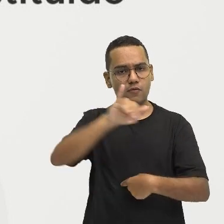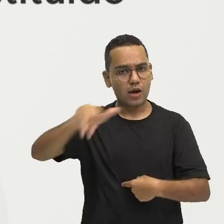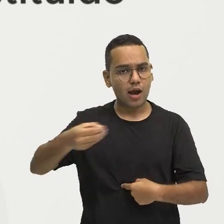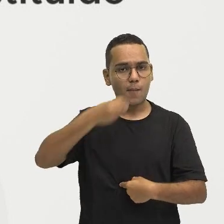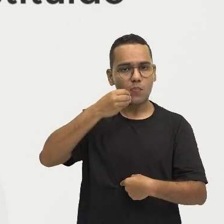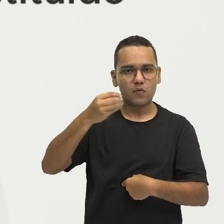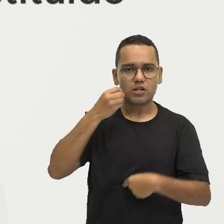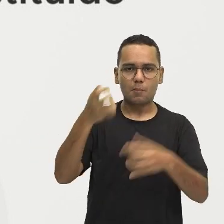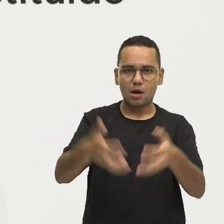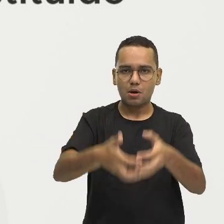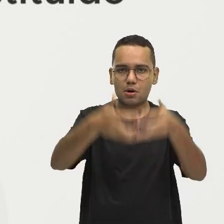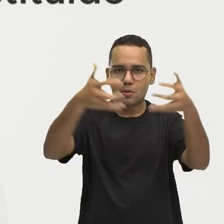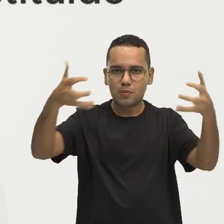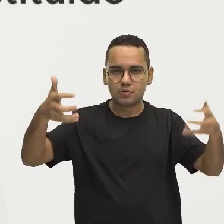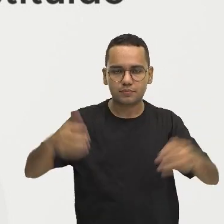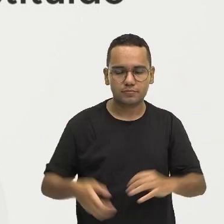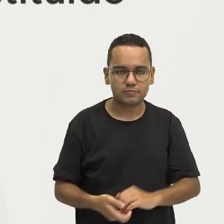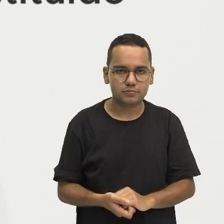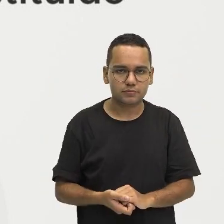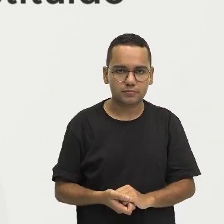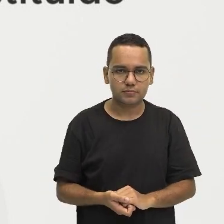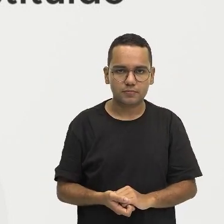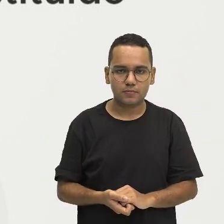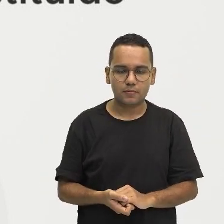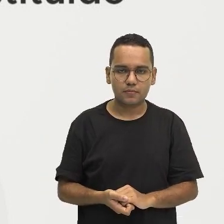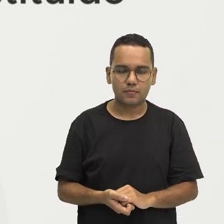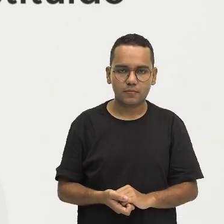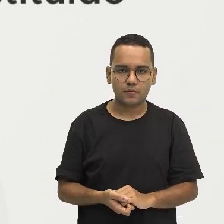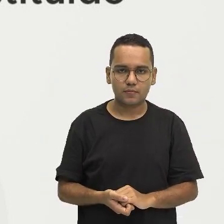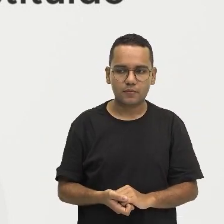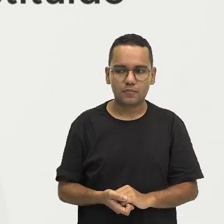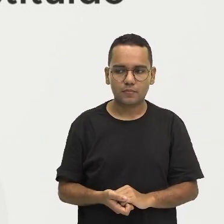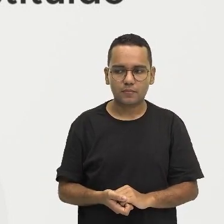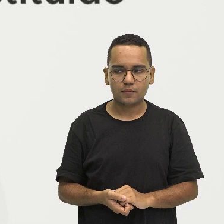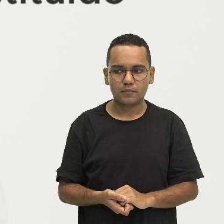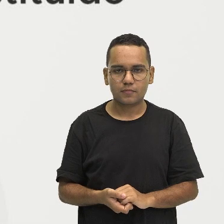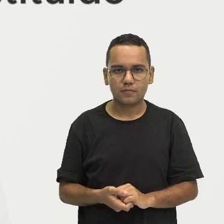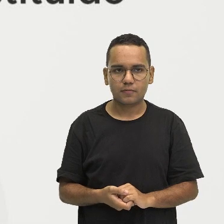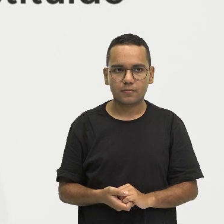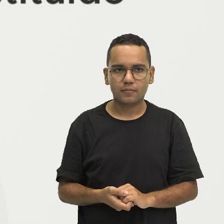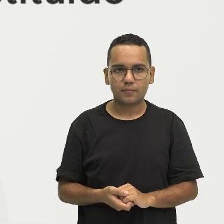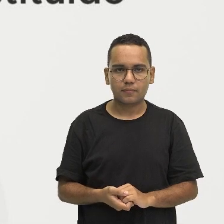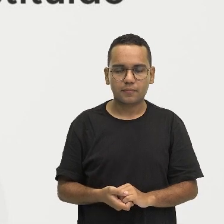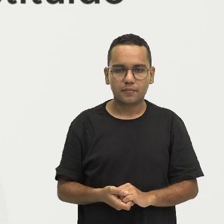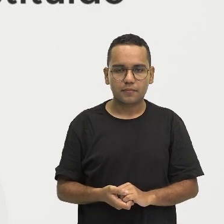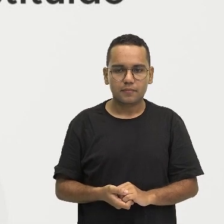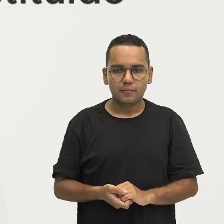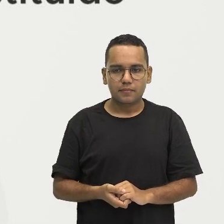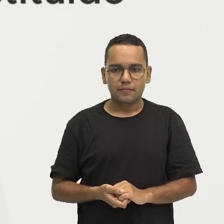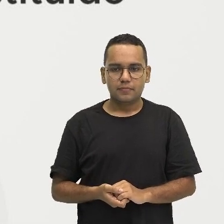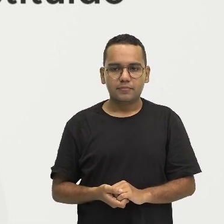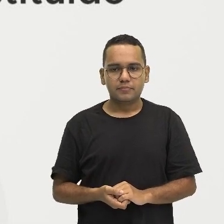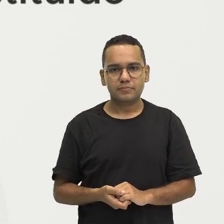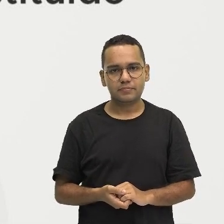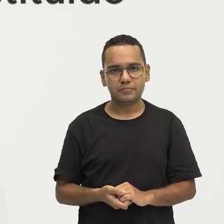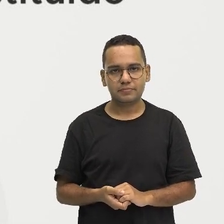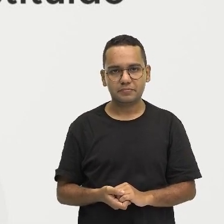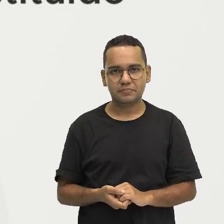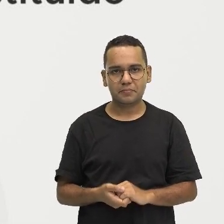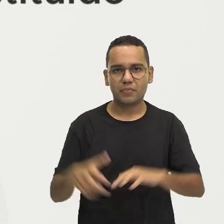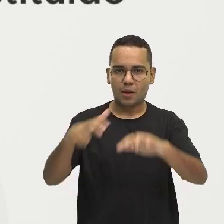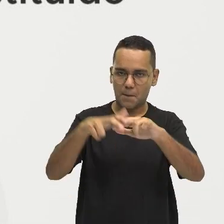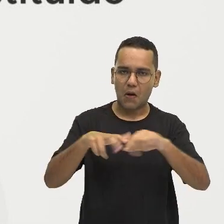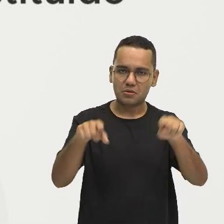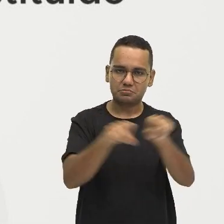ambiente, tá? E aí, por conta também dos seus relevos de planície, né, então tem grandes áreas de pastagem nesses